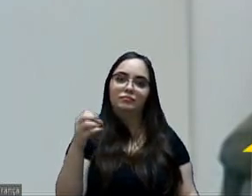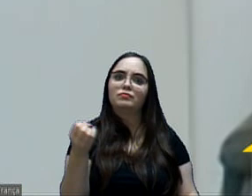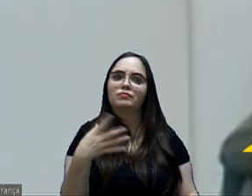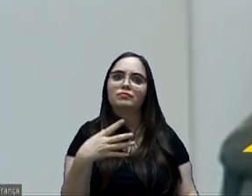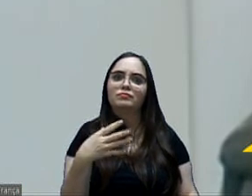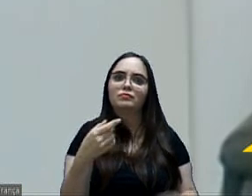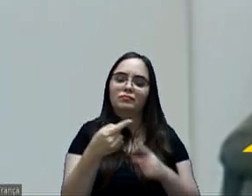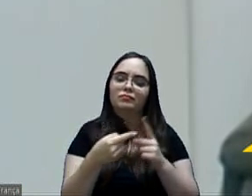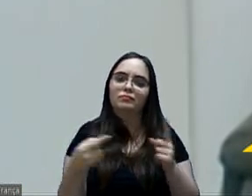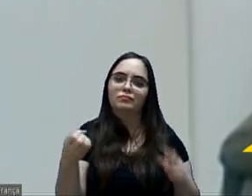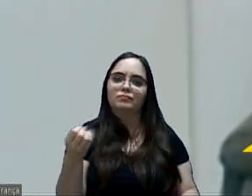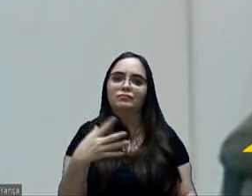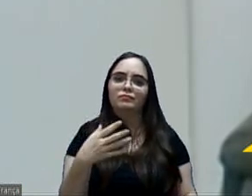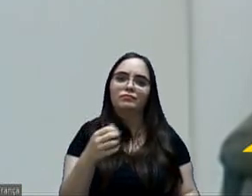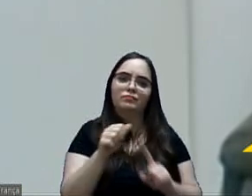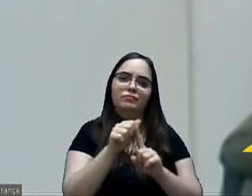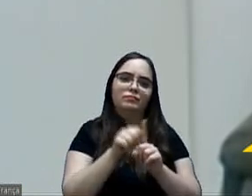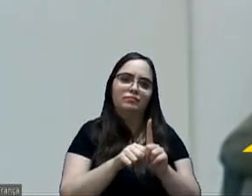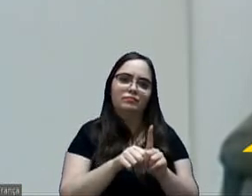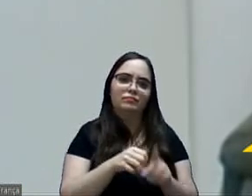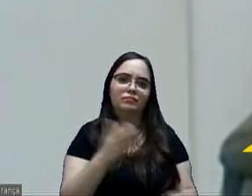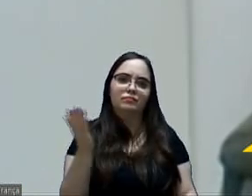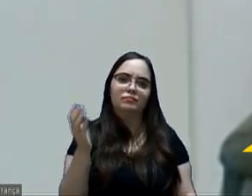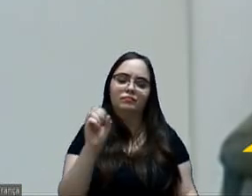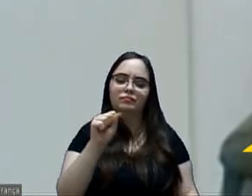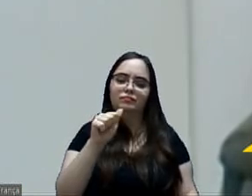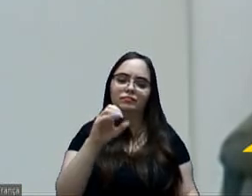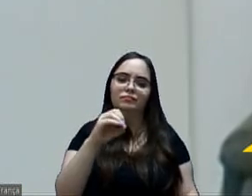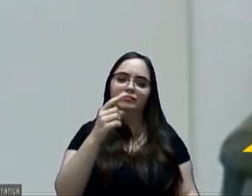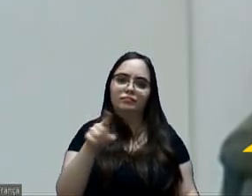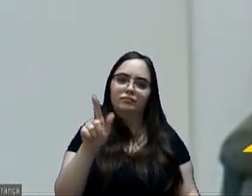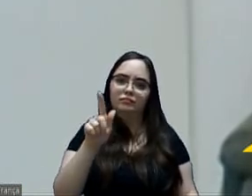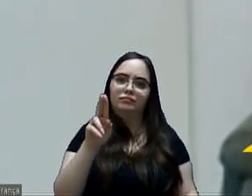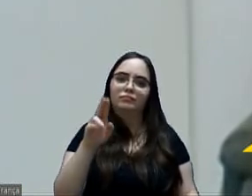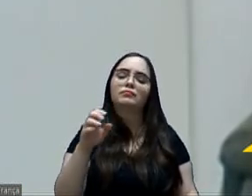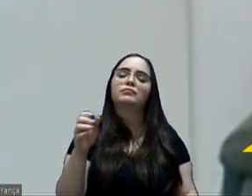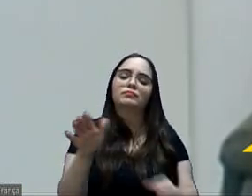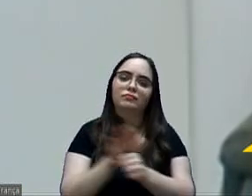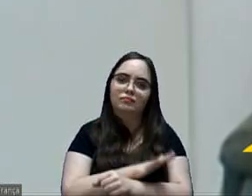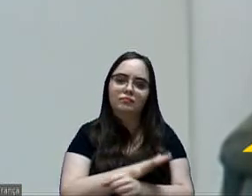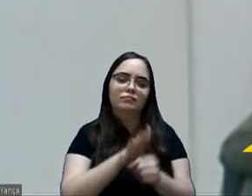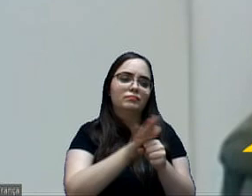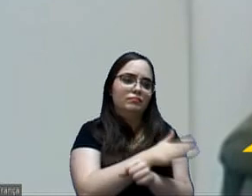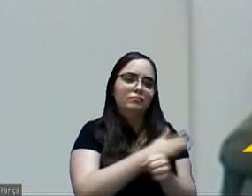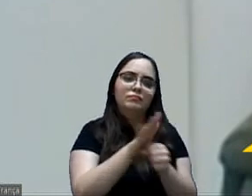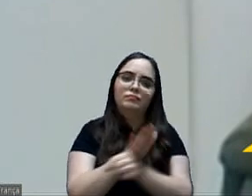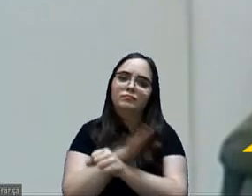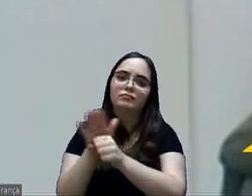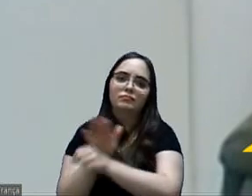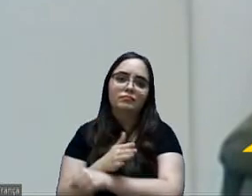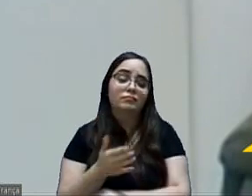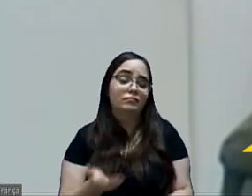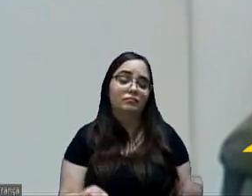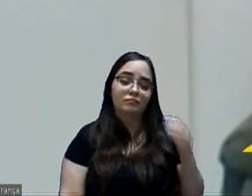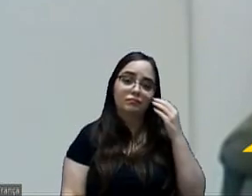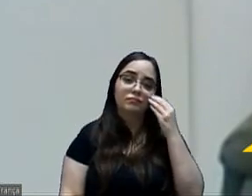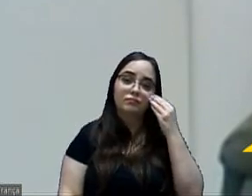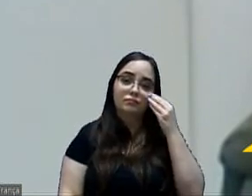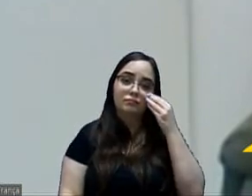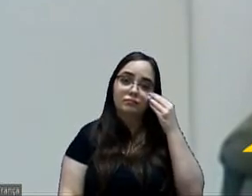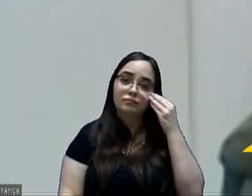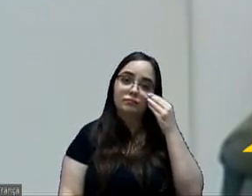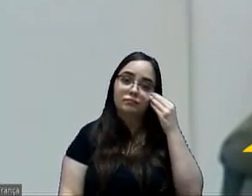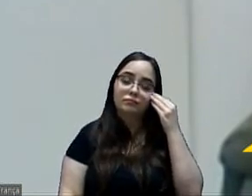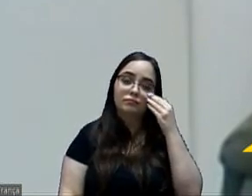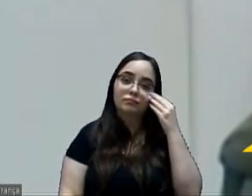vereador de Santos, lá um mês, lá no São Guilherme, já está tudo lotado. E quantos abril vai lotar? É preciso que